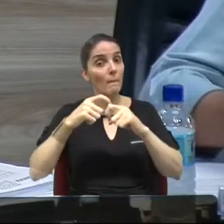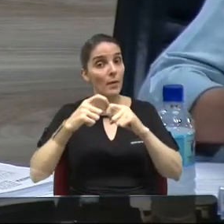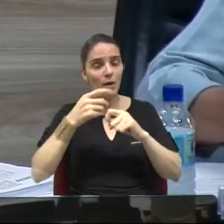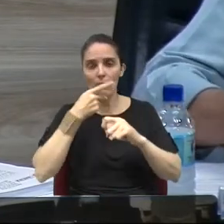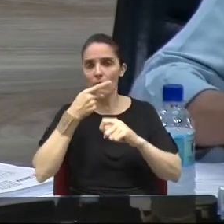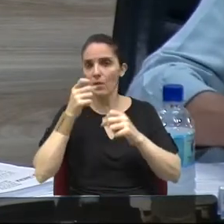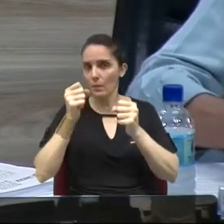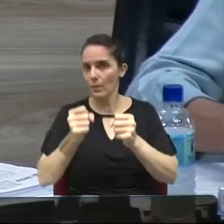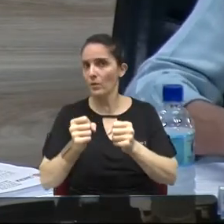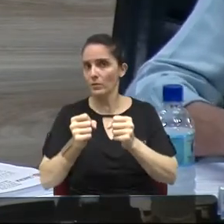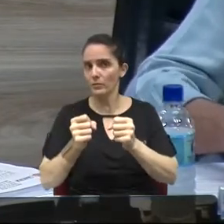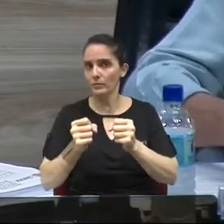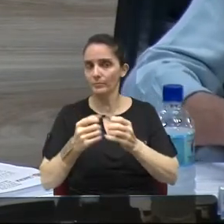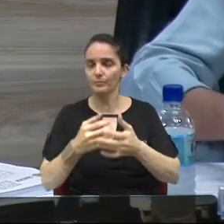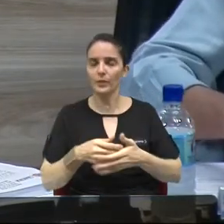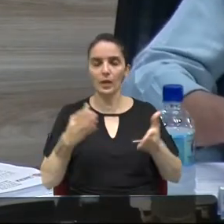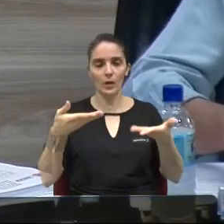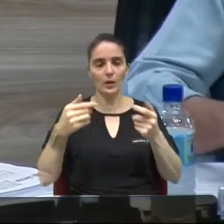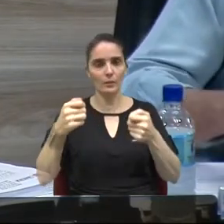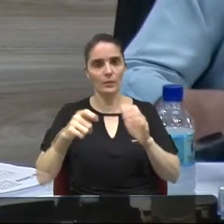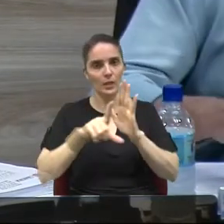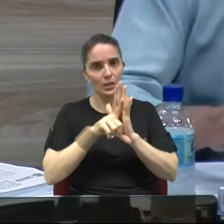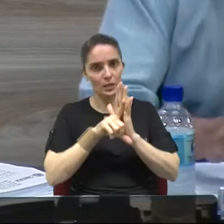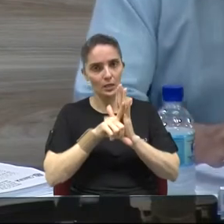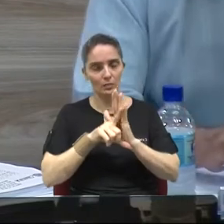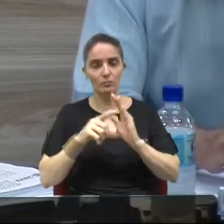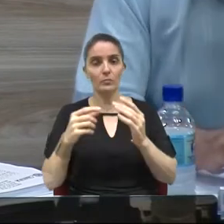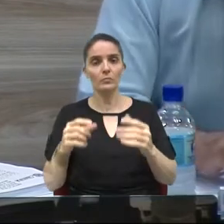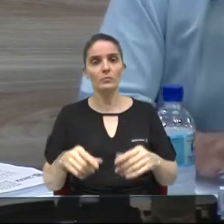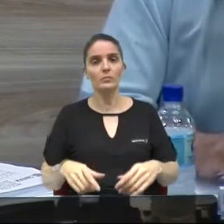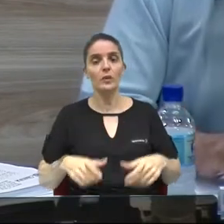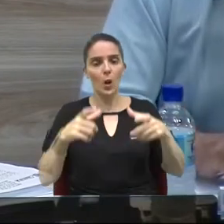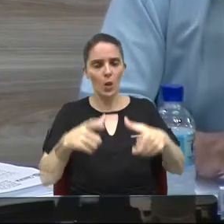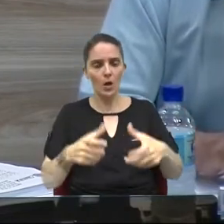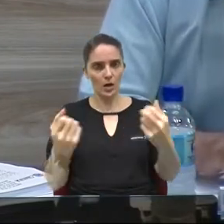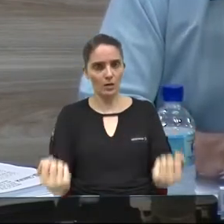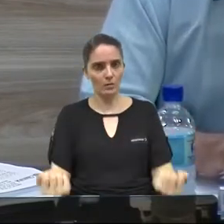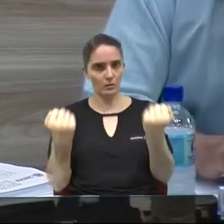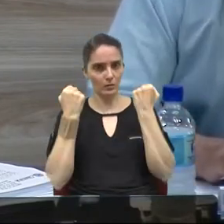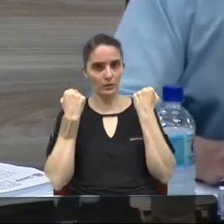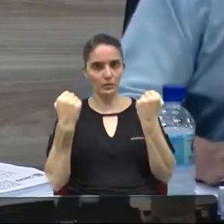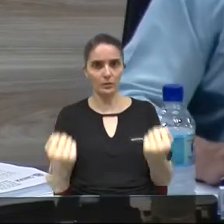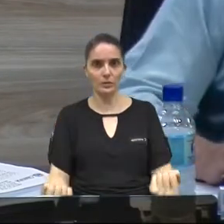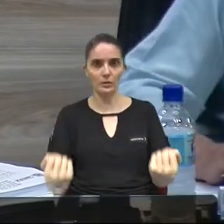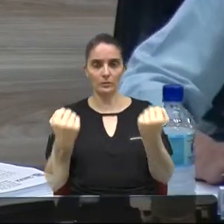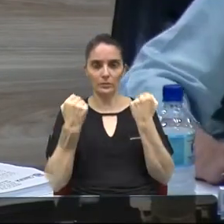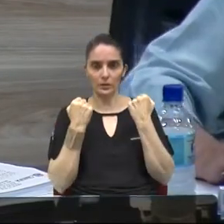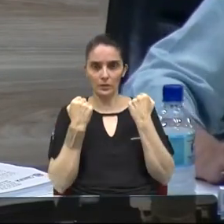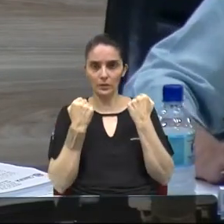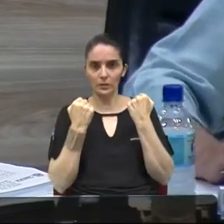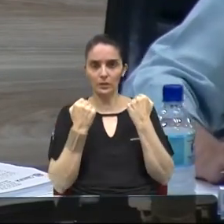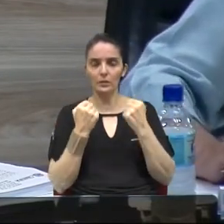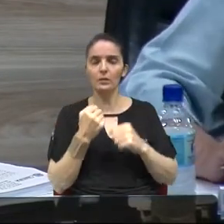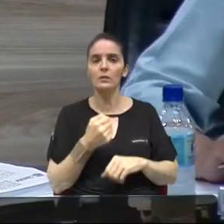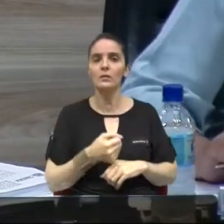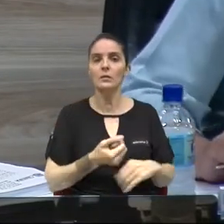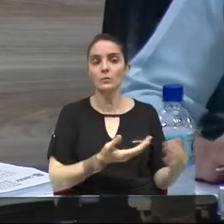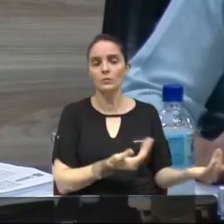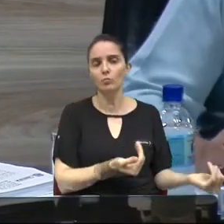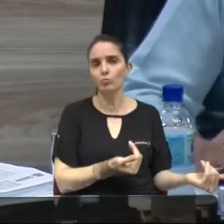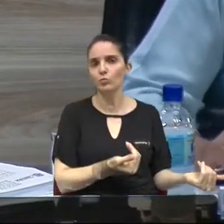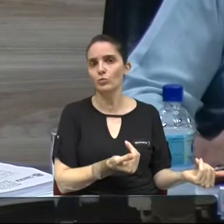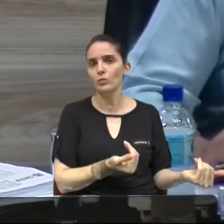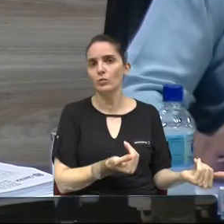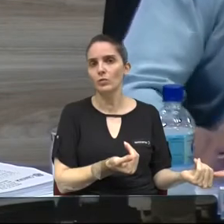lei, né, para que seja colocado na academia, porque às vezes o adolescente, aquele jovem,